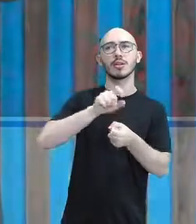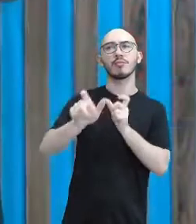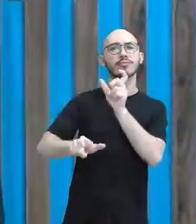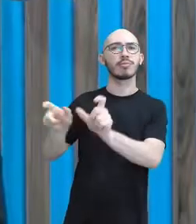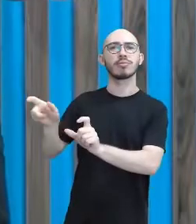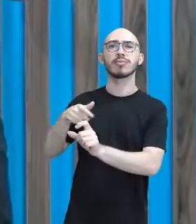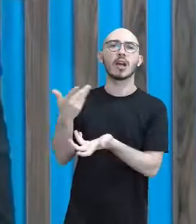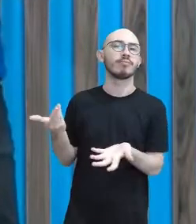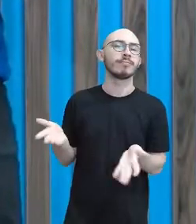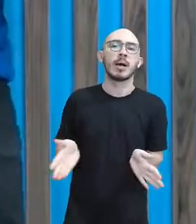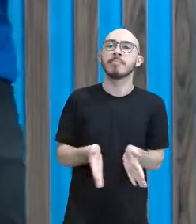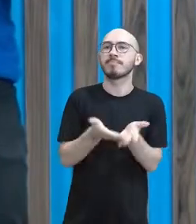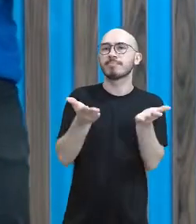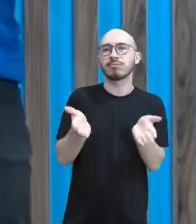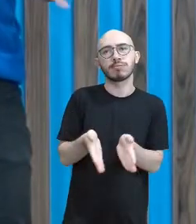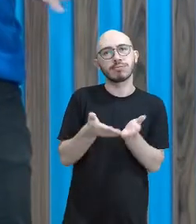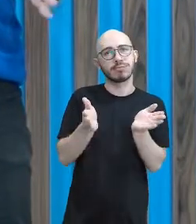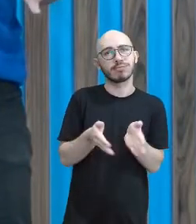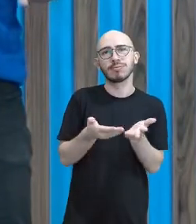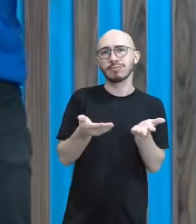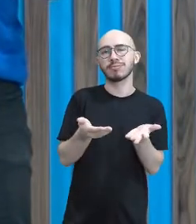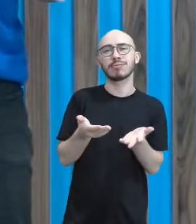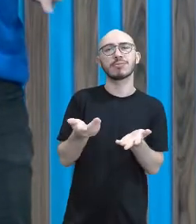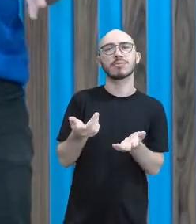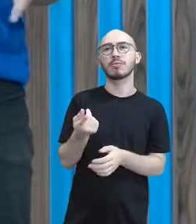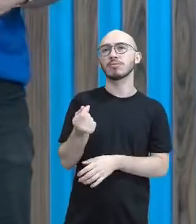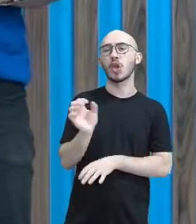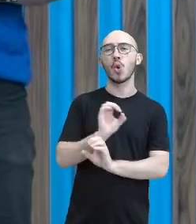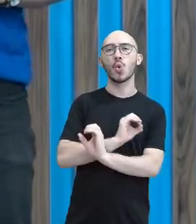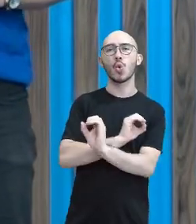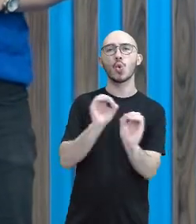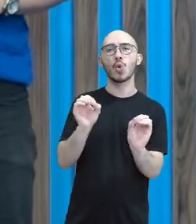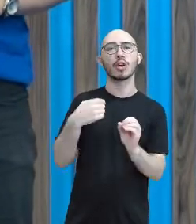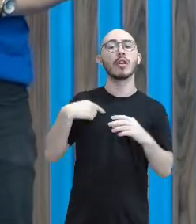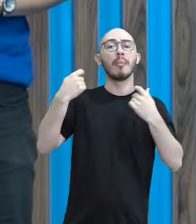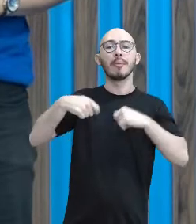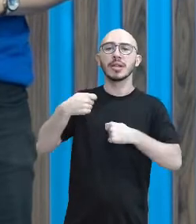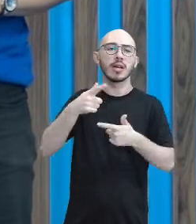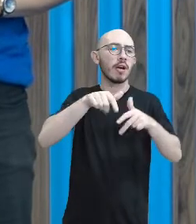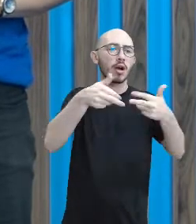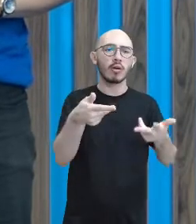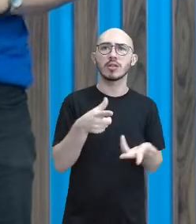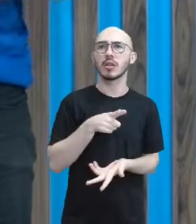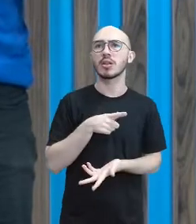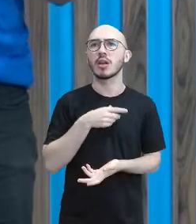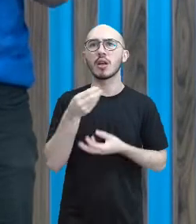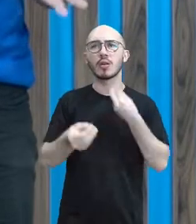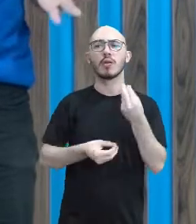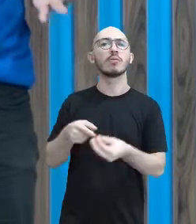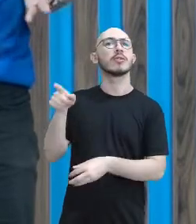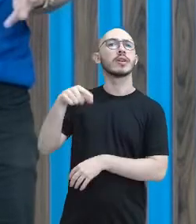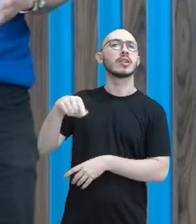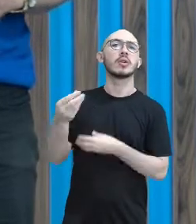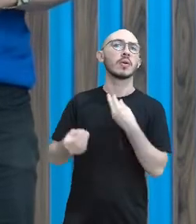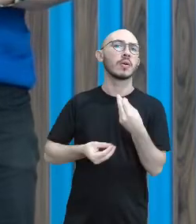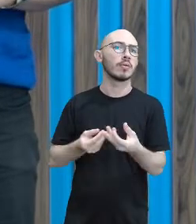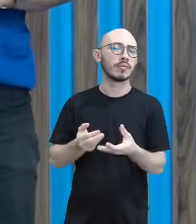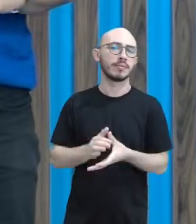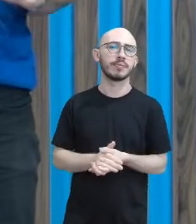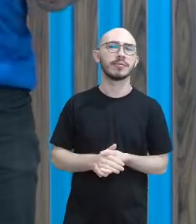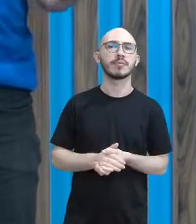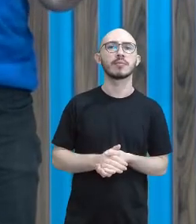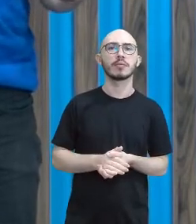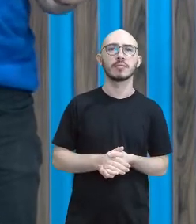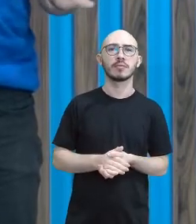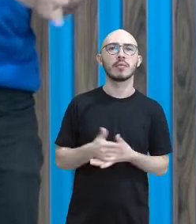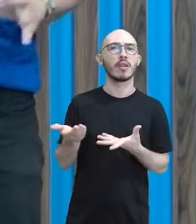ficou liso. Todo mundo quebrado, todo mundo acabado. E a gente precisava ter as coisas. Ou melhor, e eles precisavam ter as coisas. Então, tá,